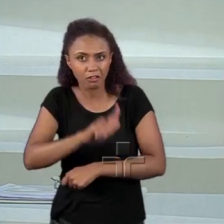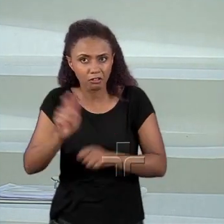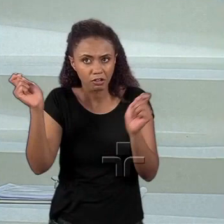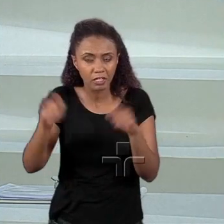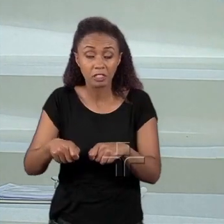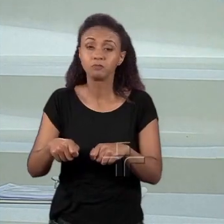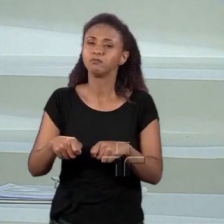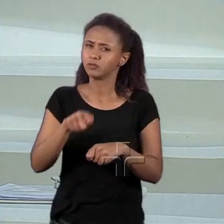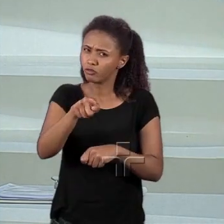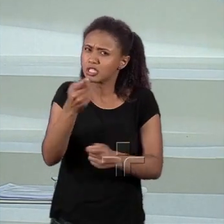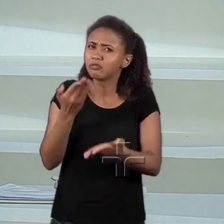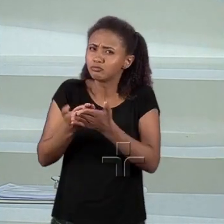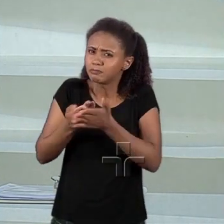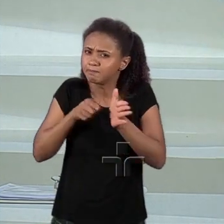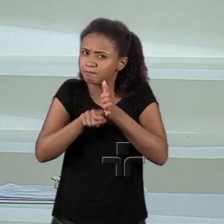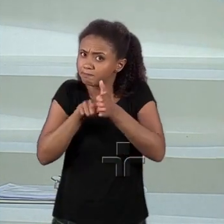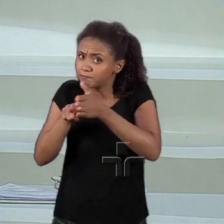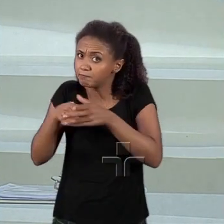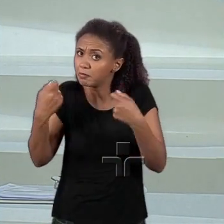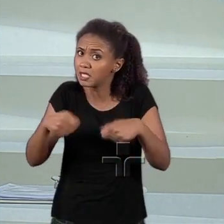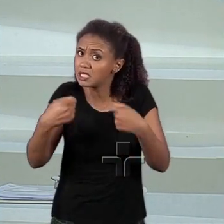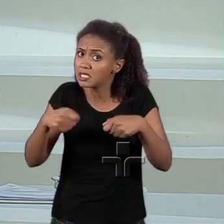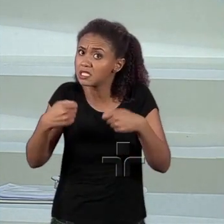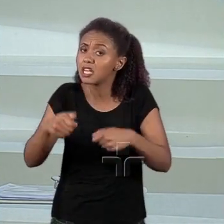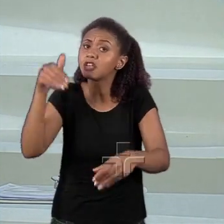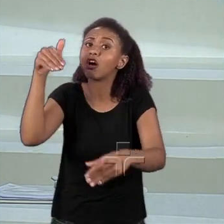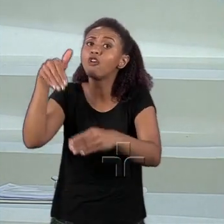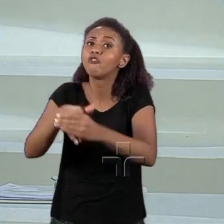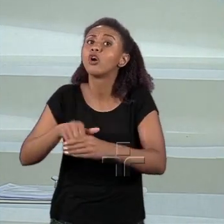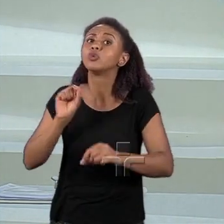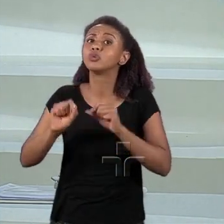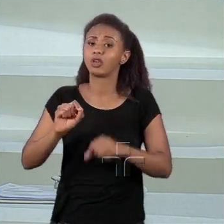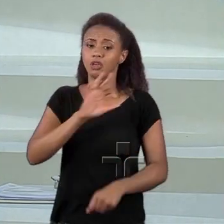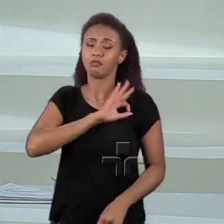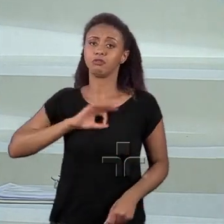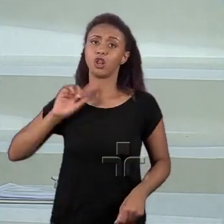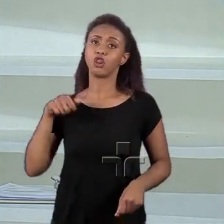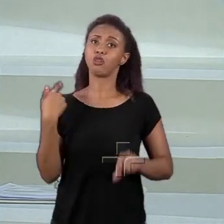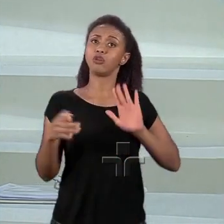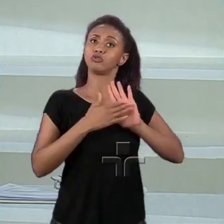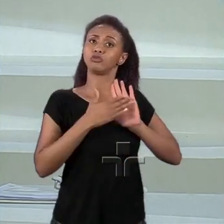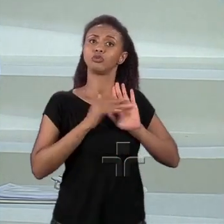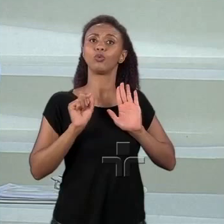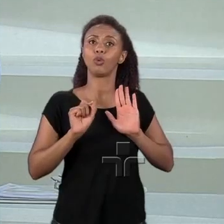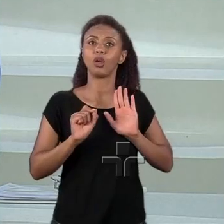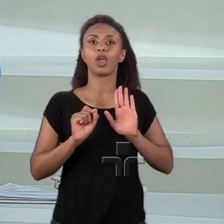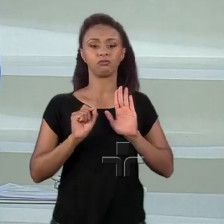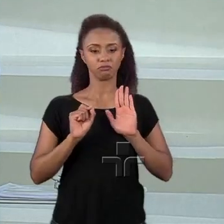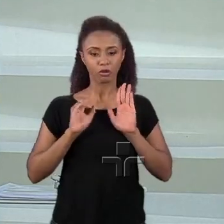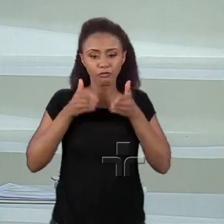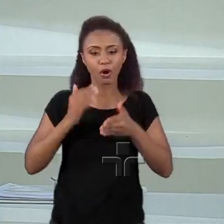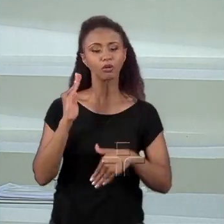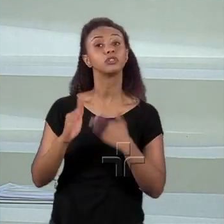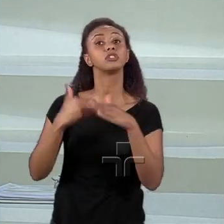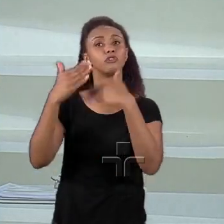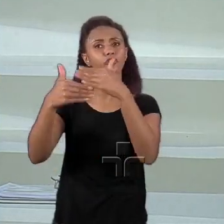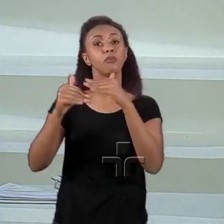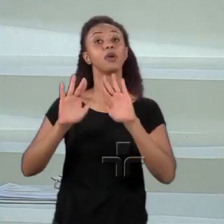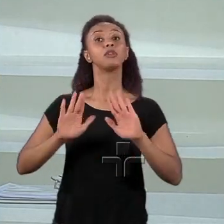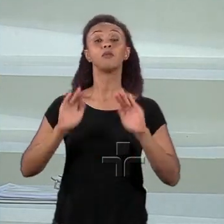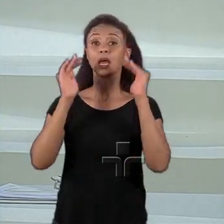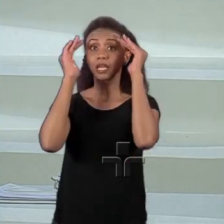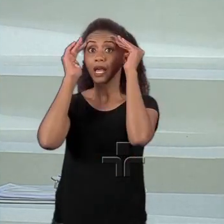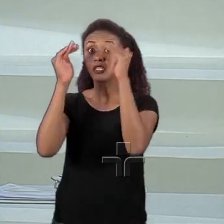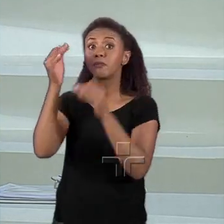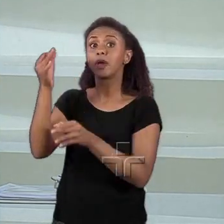Marina, estudem a sua história, estudem o nosso programa. Um programa de desenvolvimento, mas com respeito à